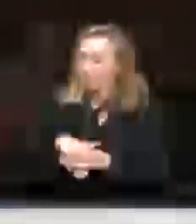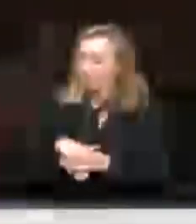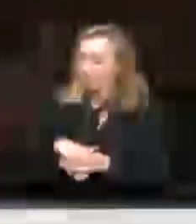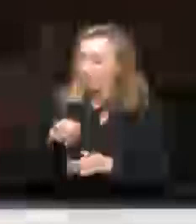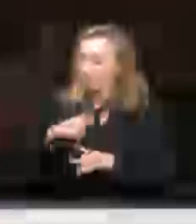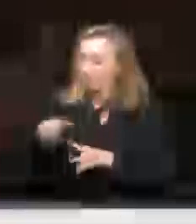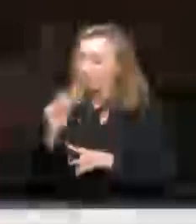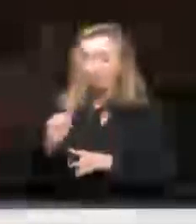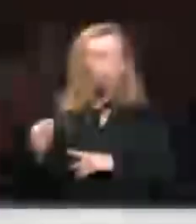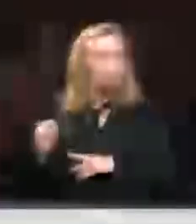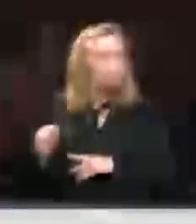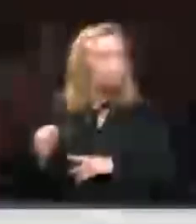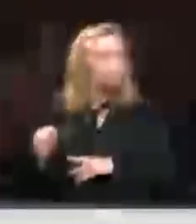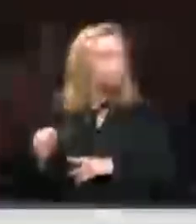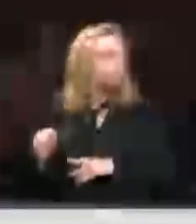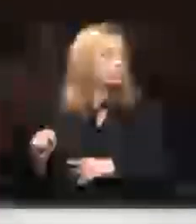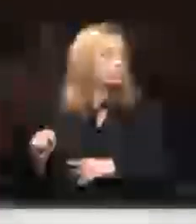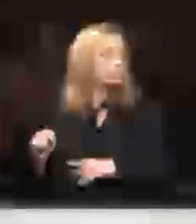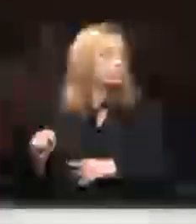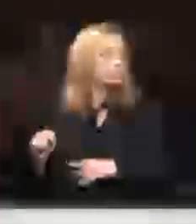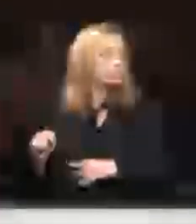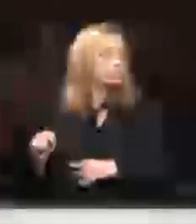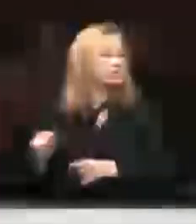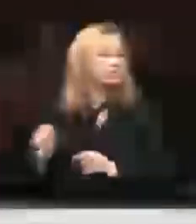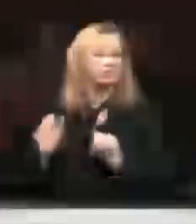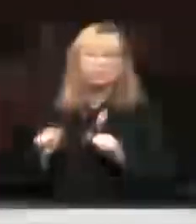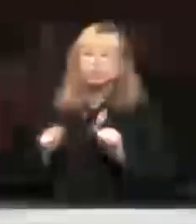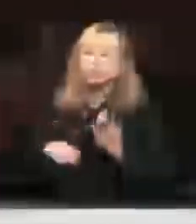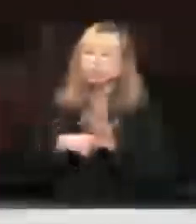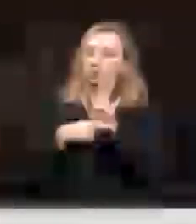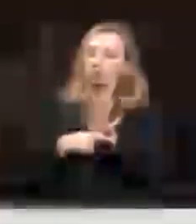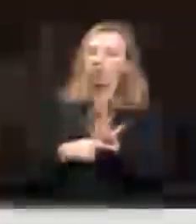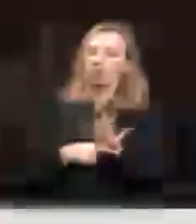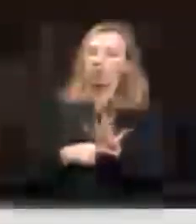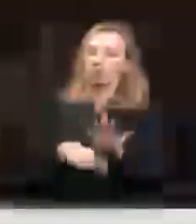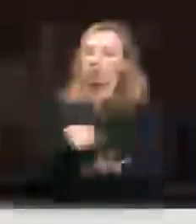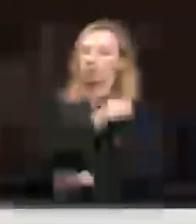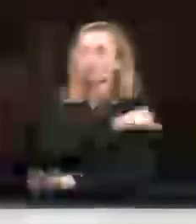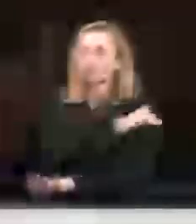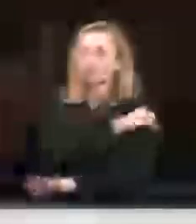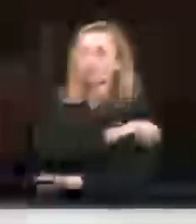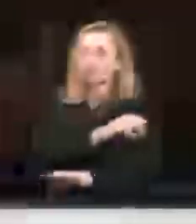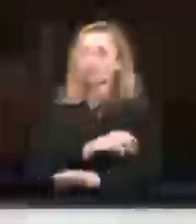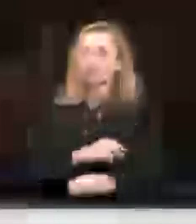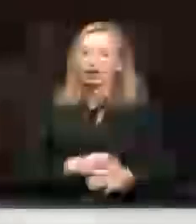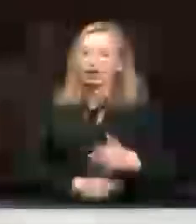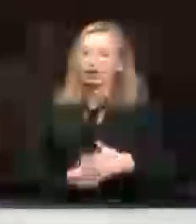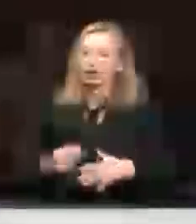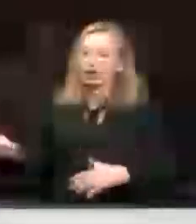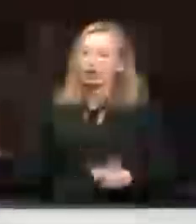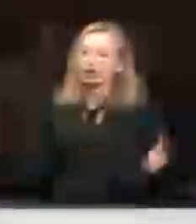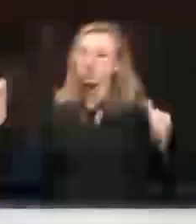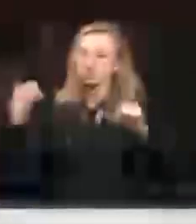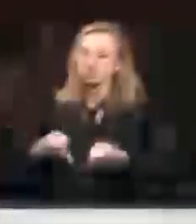aí a luz necessária para que possam ajudar o Rio de Janeiro a sair desse cenário